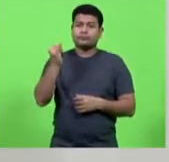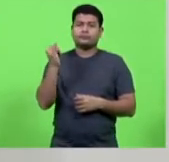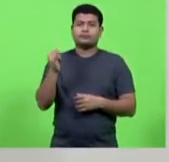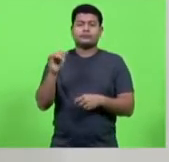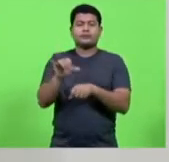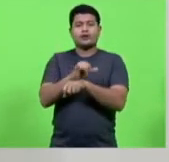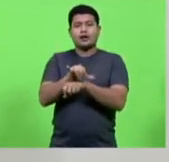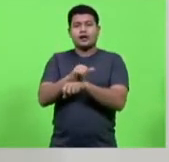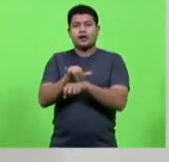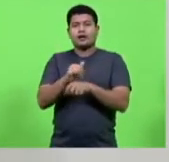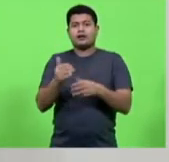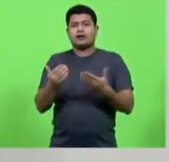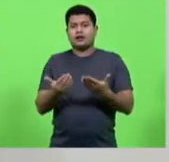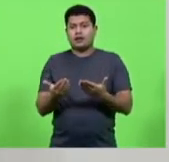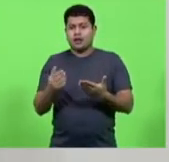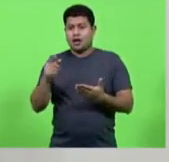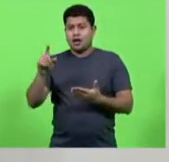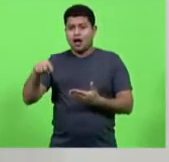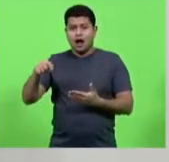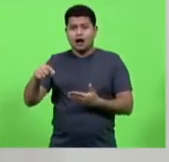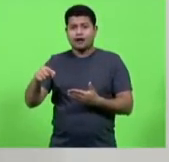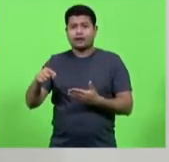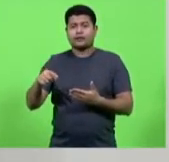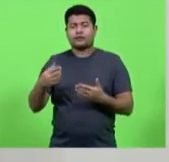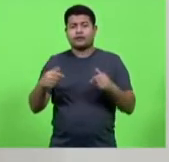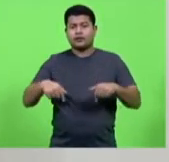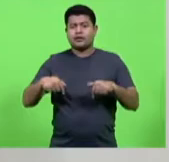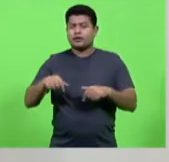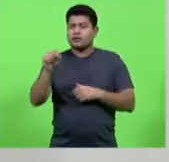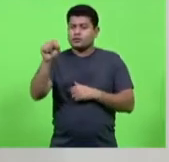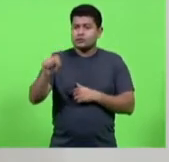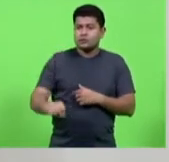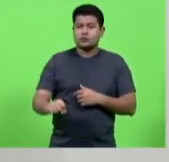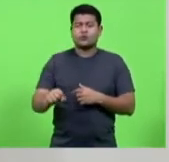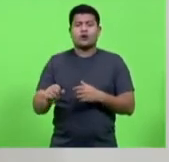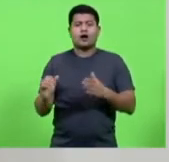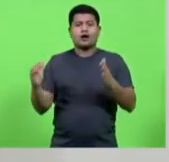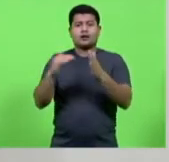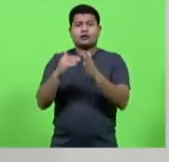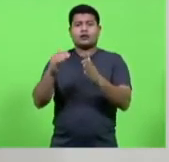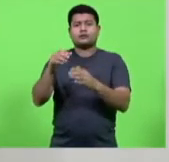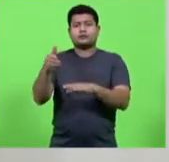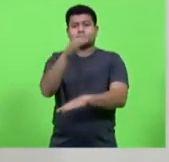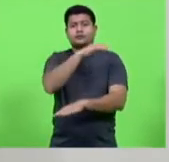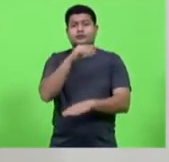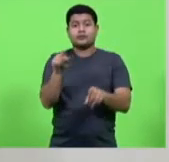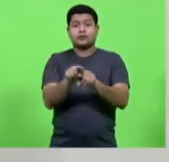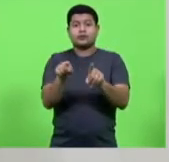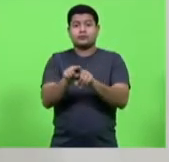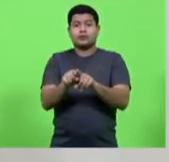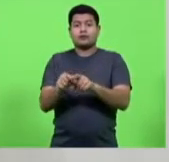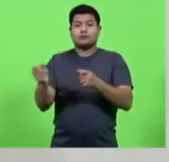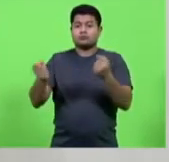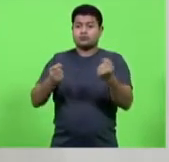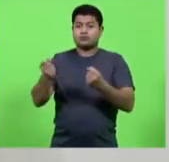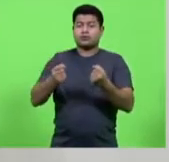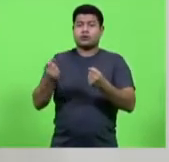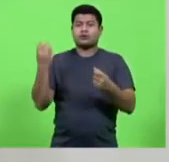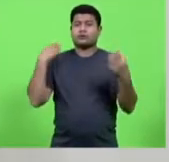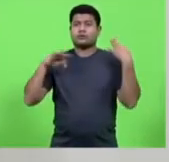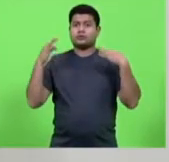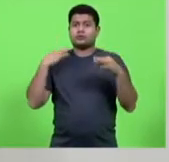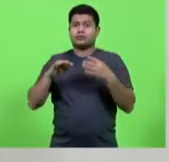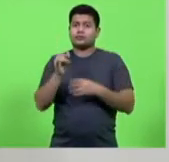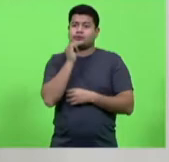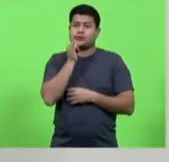região sul e a Serra Catarinense. Também é uma via de escoamento e tráfego de automóveis com um considerável potencial turístico. A Serra do